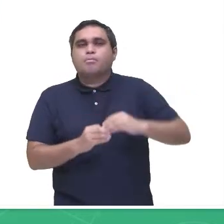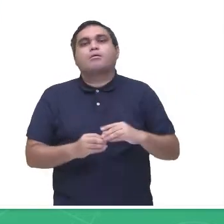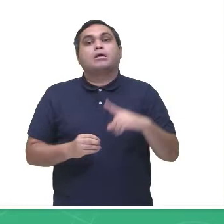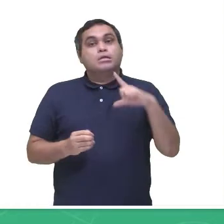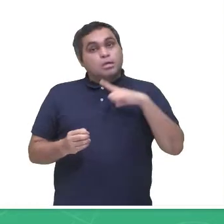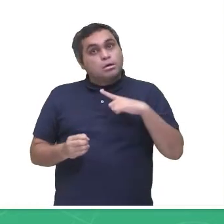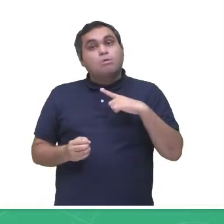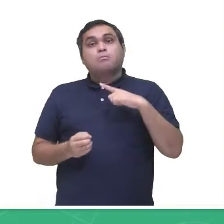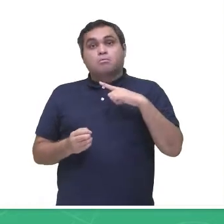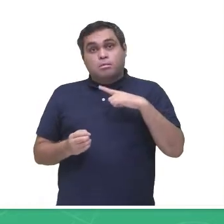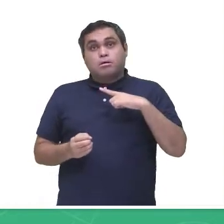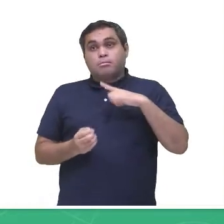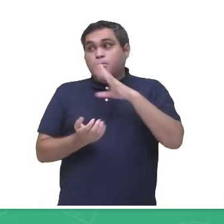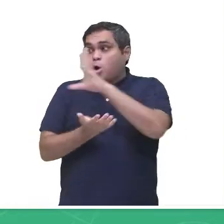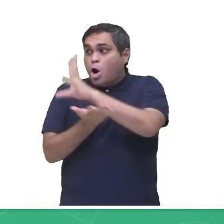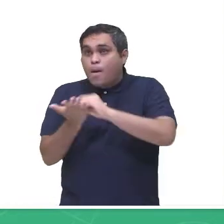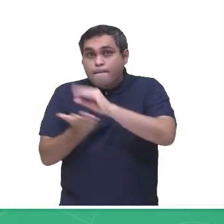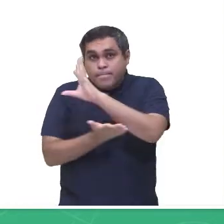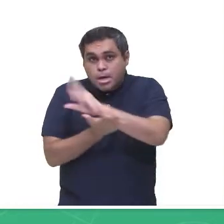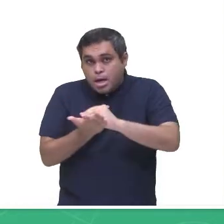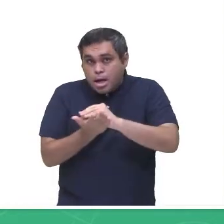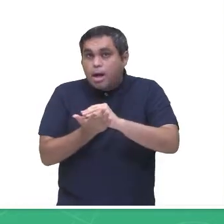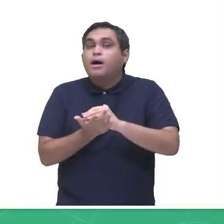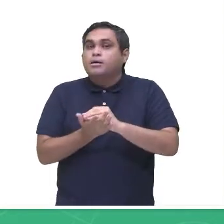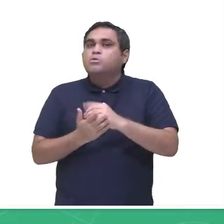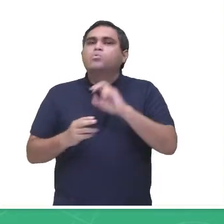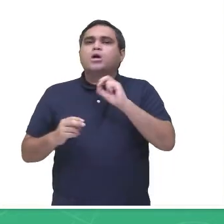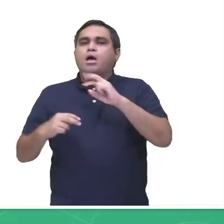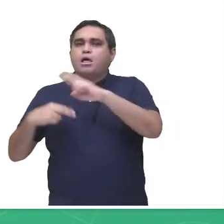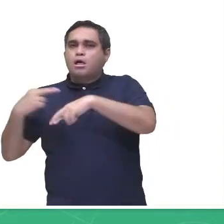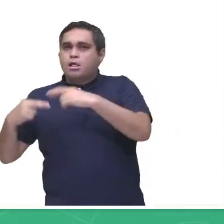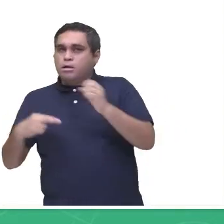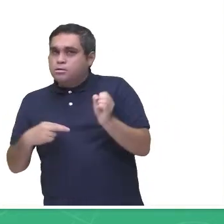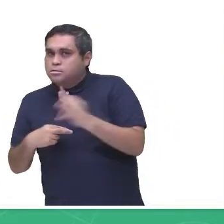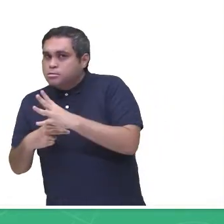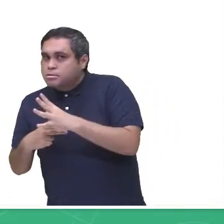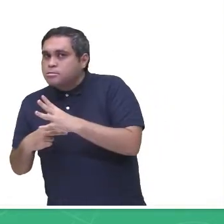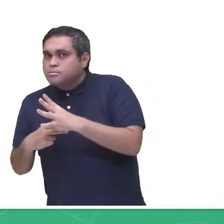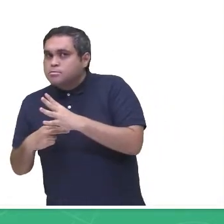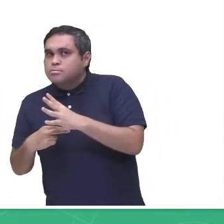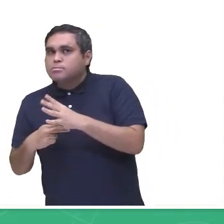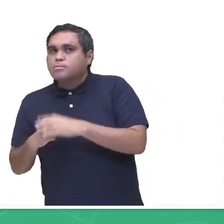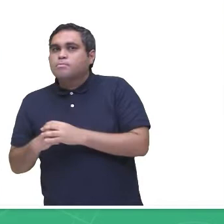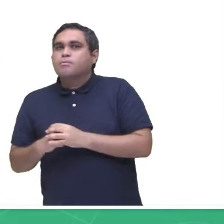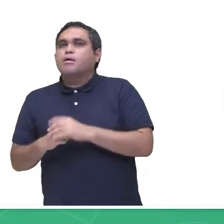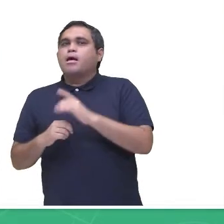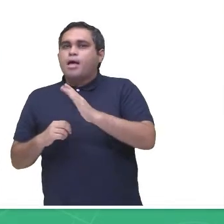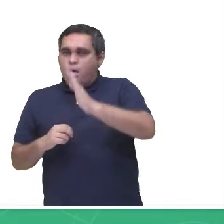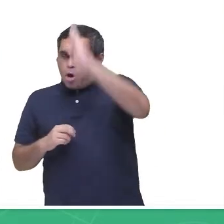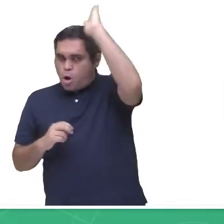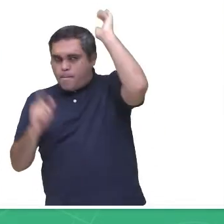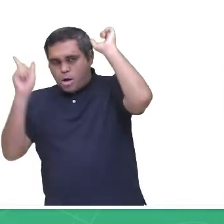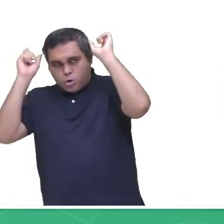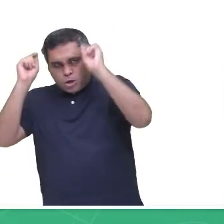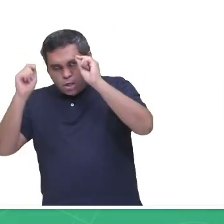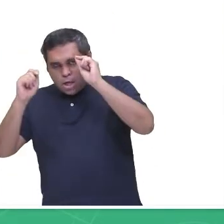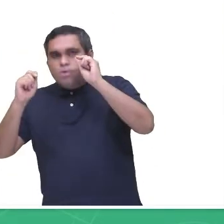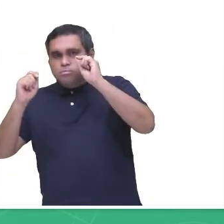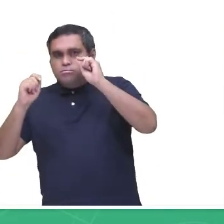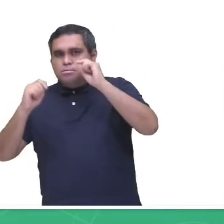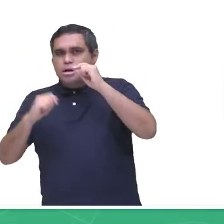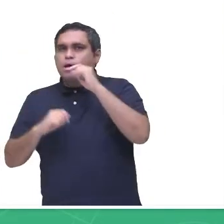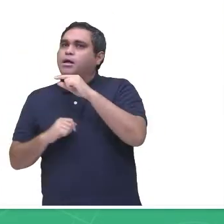Período renascentista, greco-romano, tá bom? Não esquecendo. Então, ele não vai renegar essas formas clássicas,